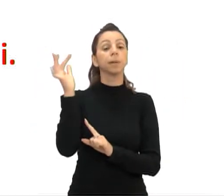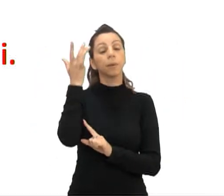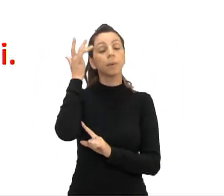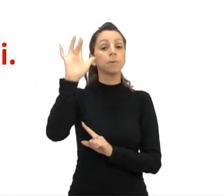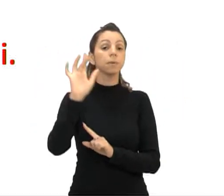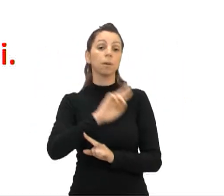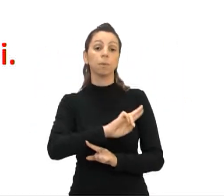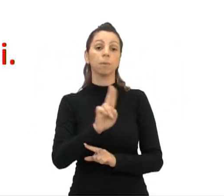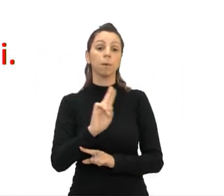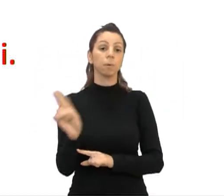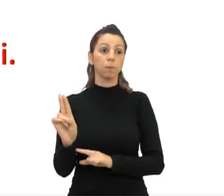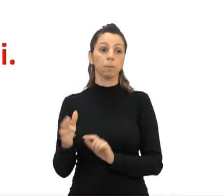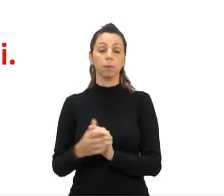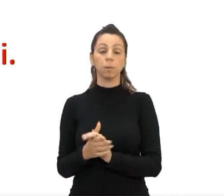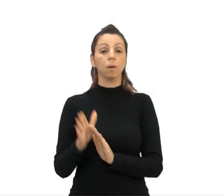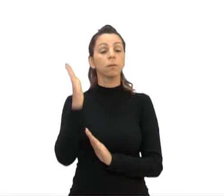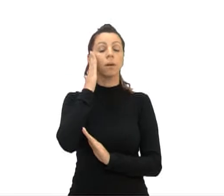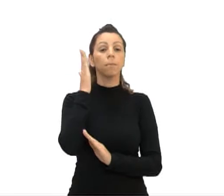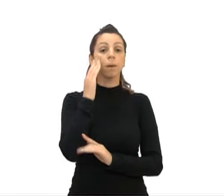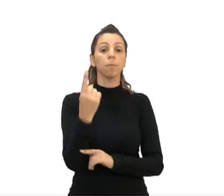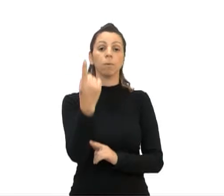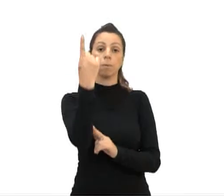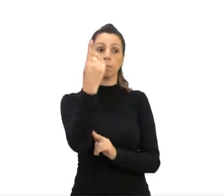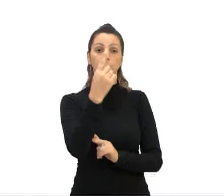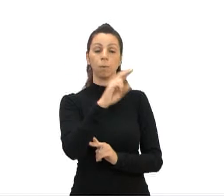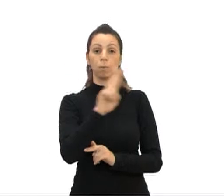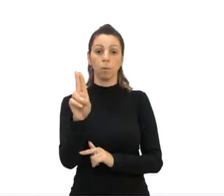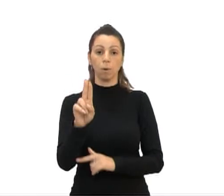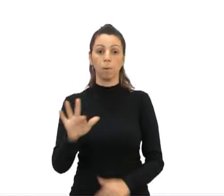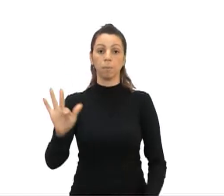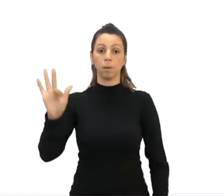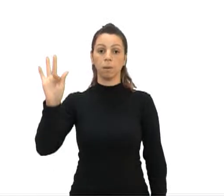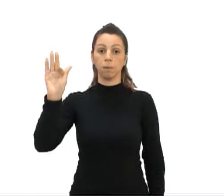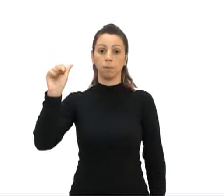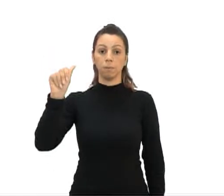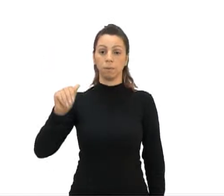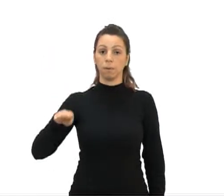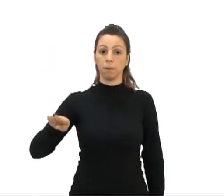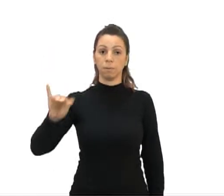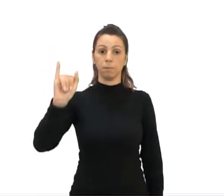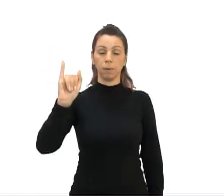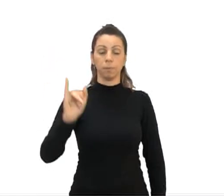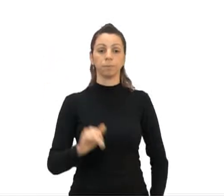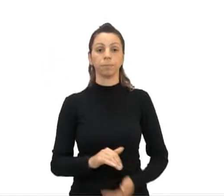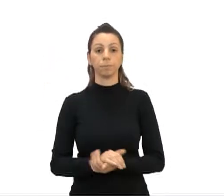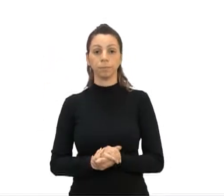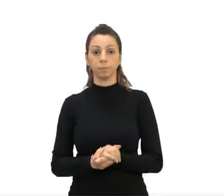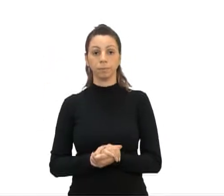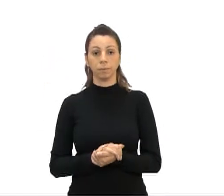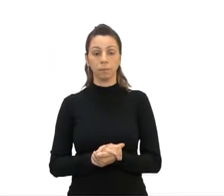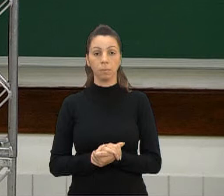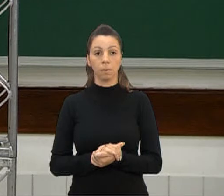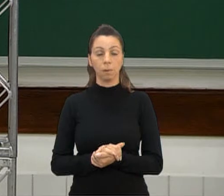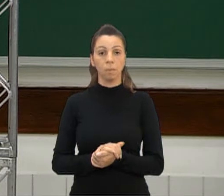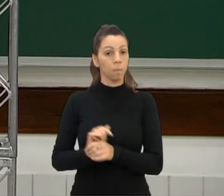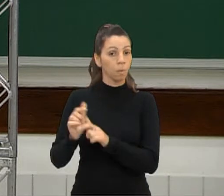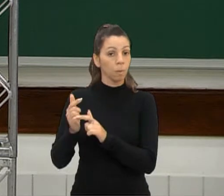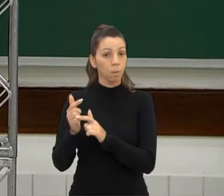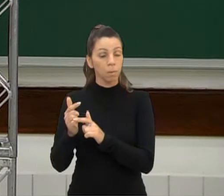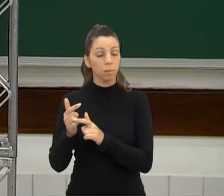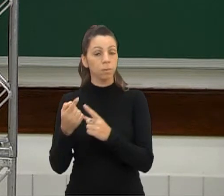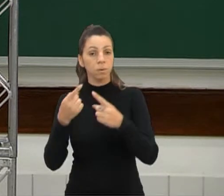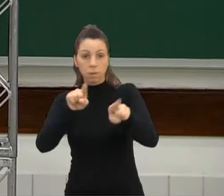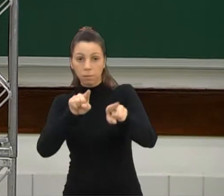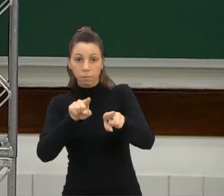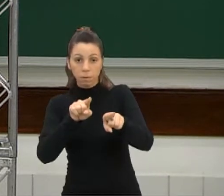Tranqui? Creio que sim, tranquilo. Muito bem, mais um desafio, mais um exercício para que vocês